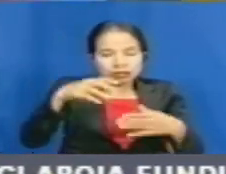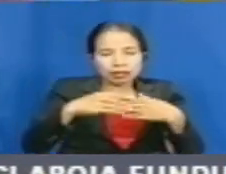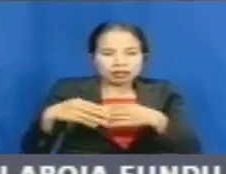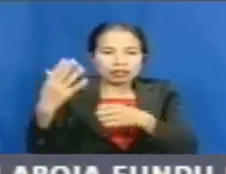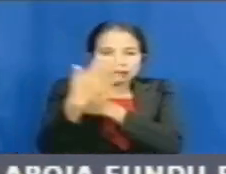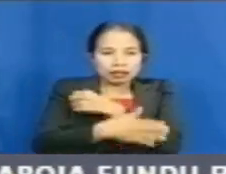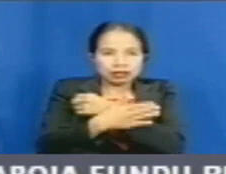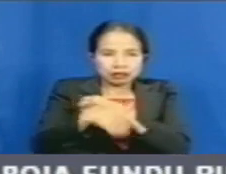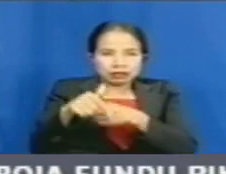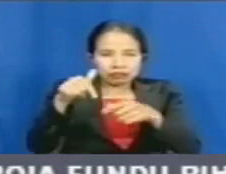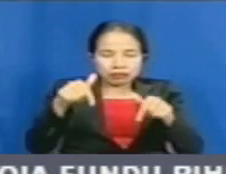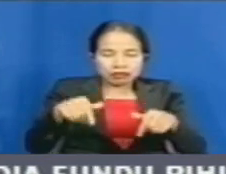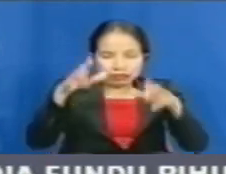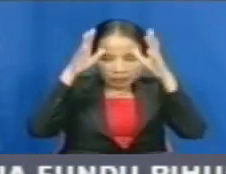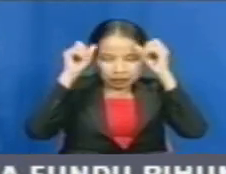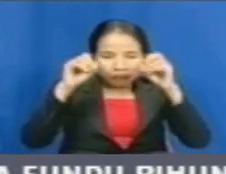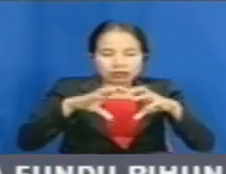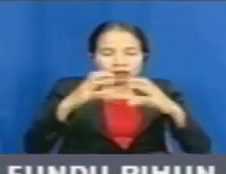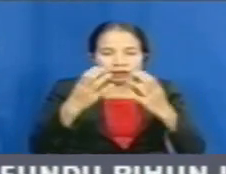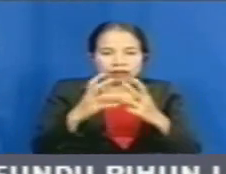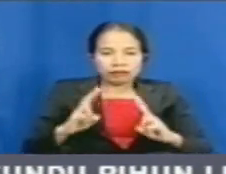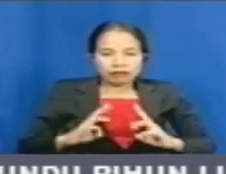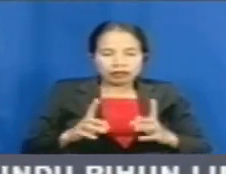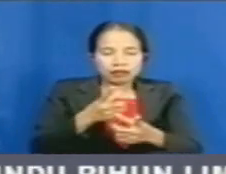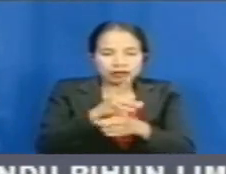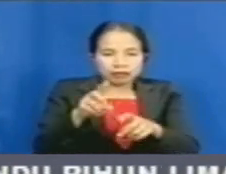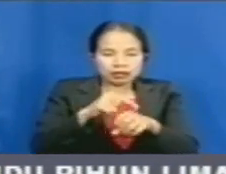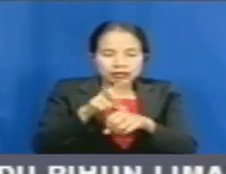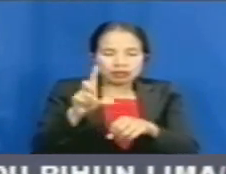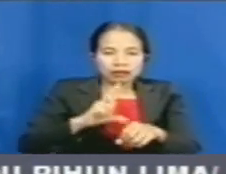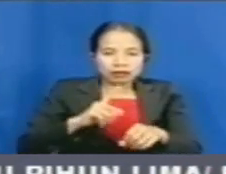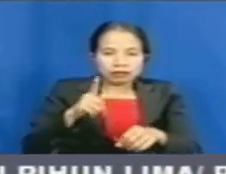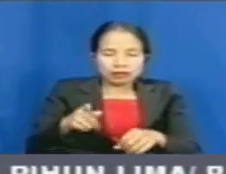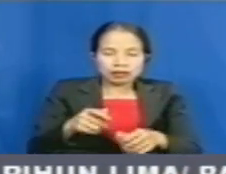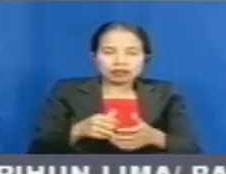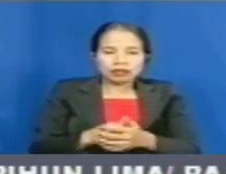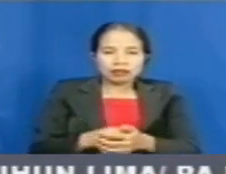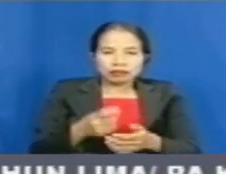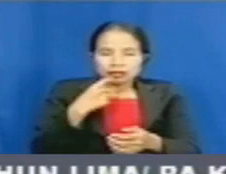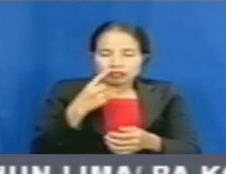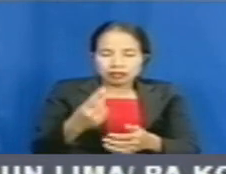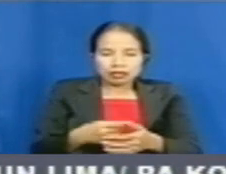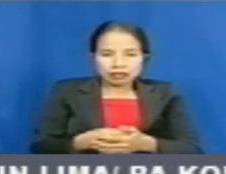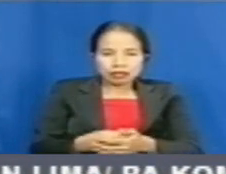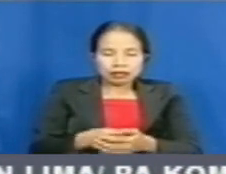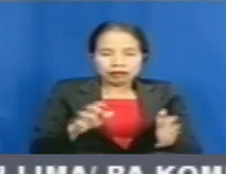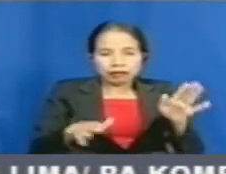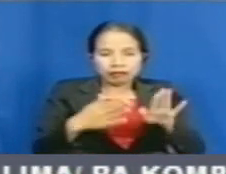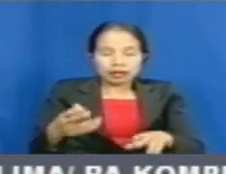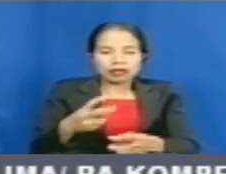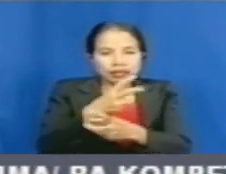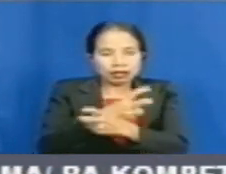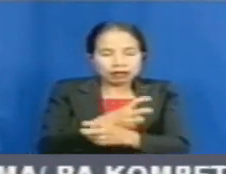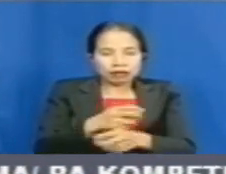ne. Presidente Conselho Combatentes Libertação Nacional Lauten, Aurelio Freitas Ribeiro Hateten, resto mortais nebe